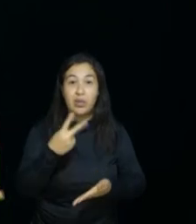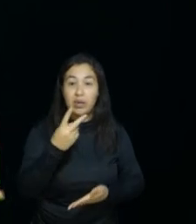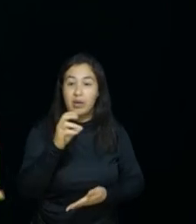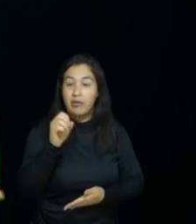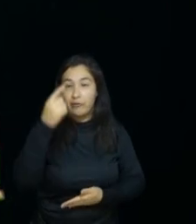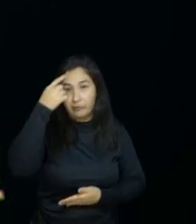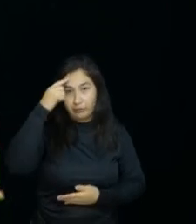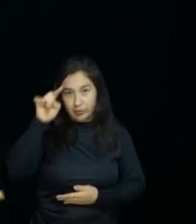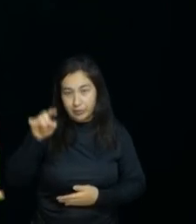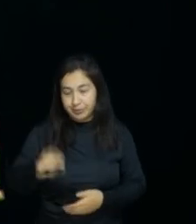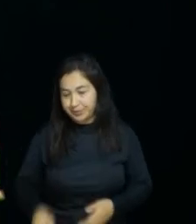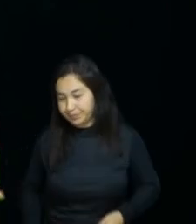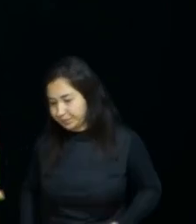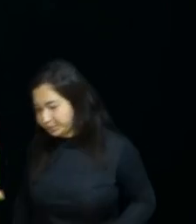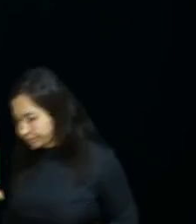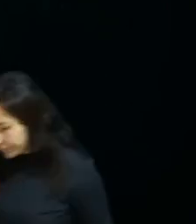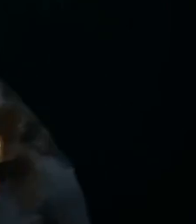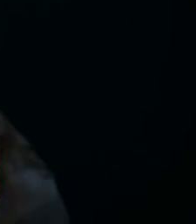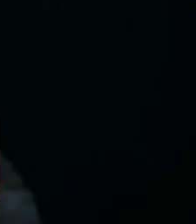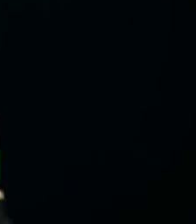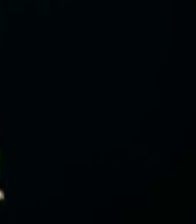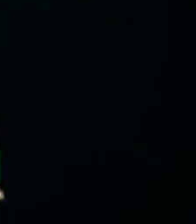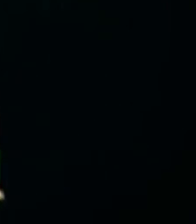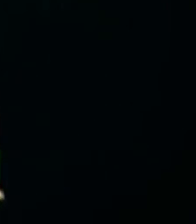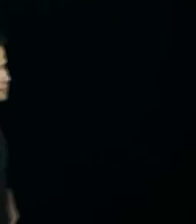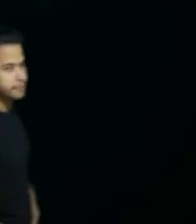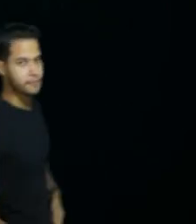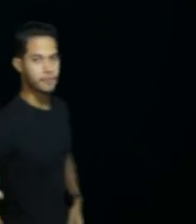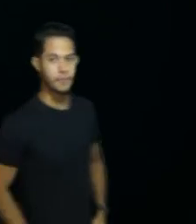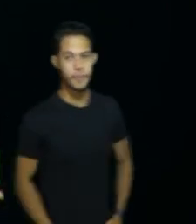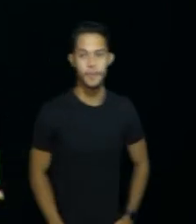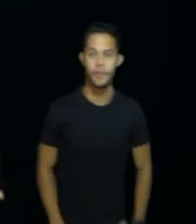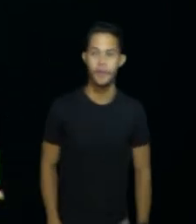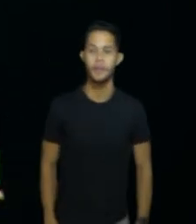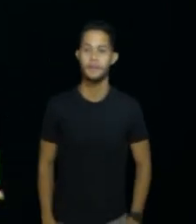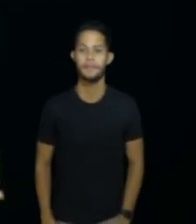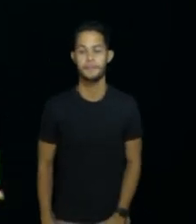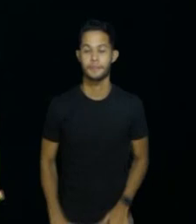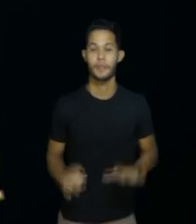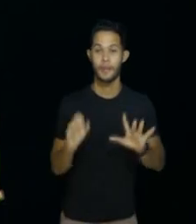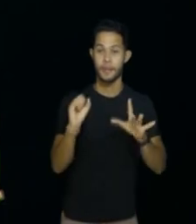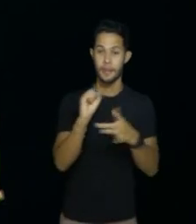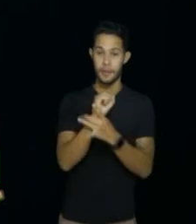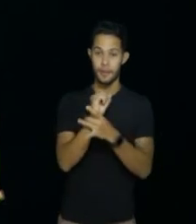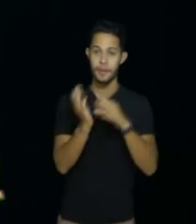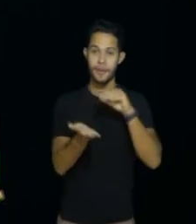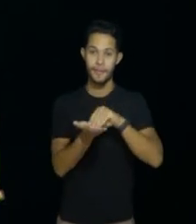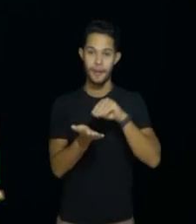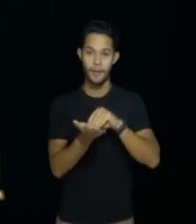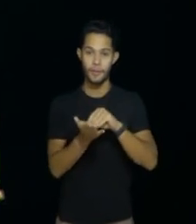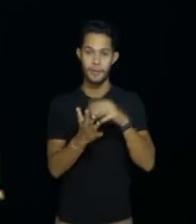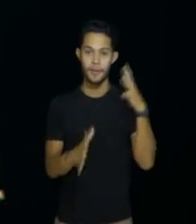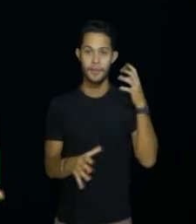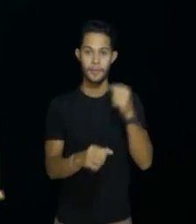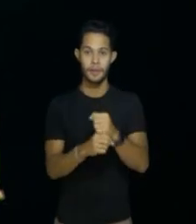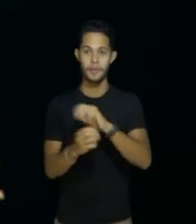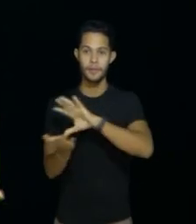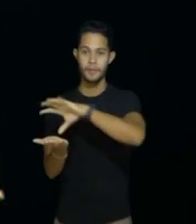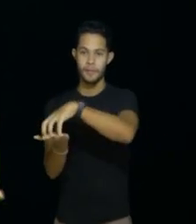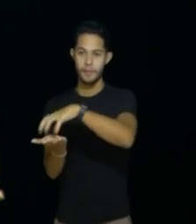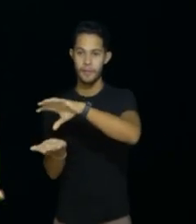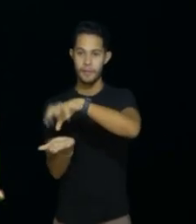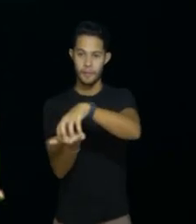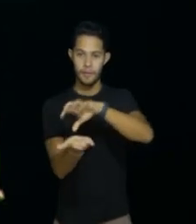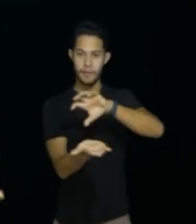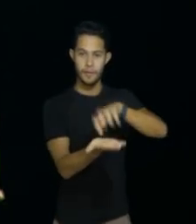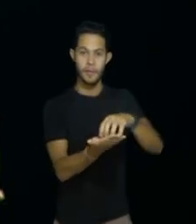A insegurança, mais uma vez, ronda 17 setores da economia que tiveram a desoneração da folha